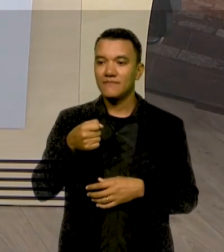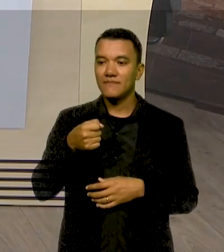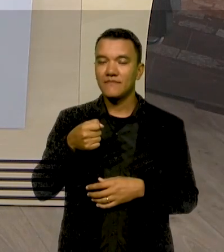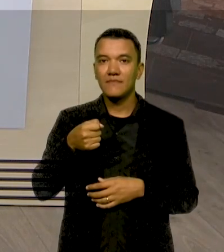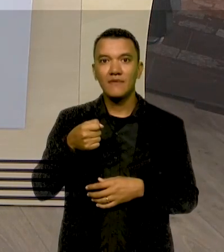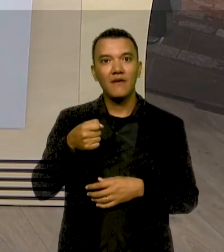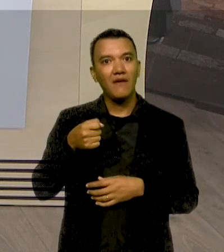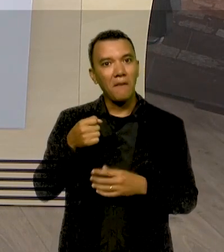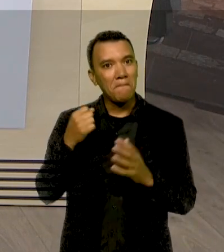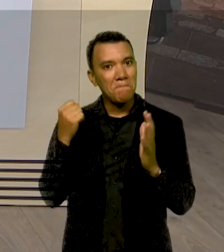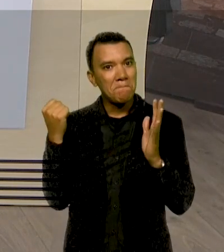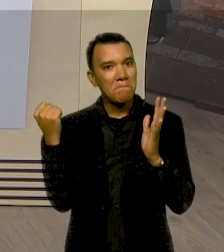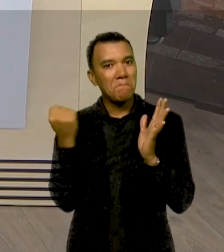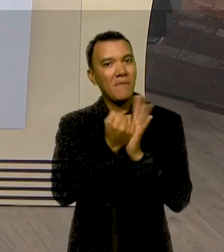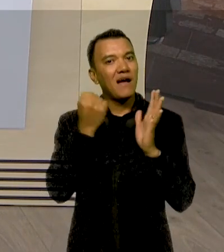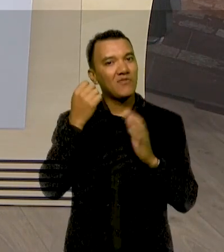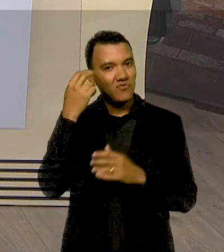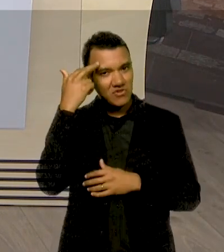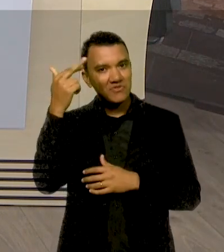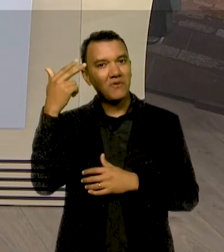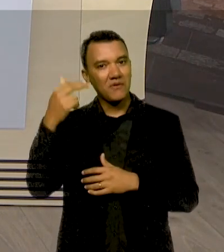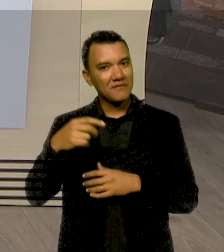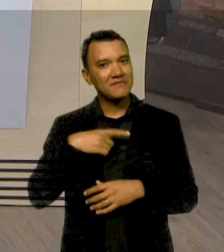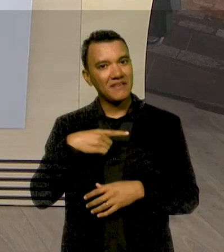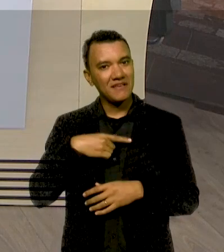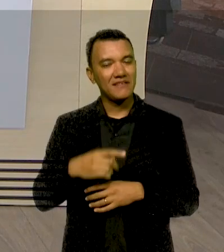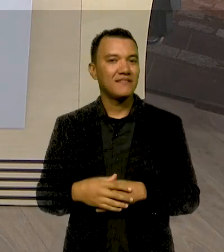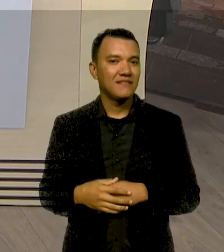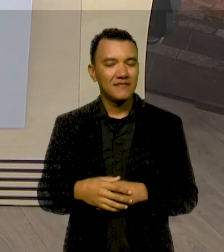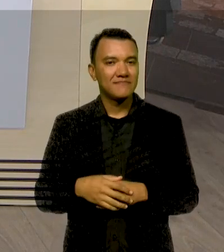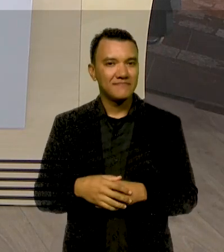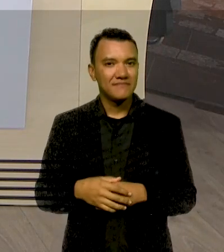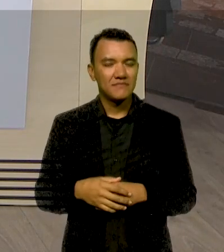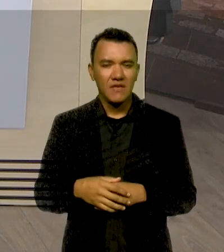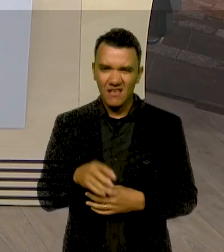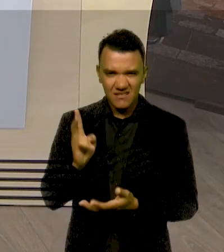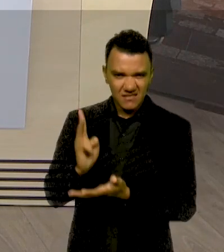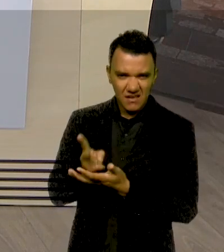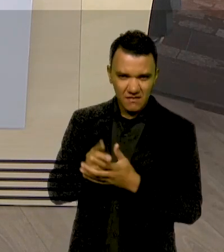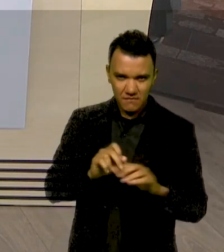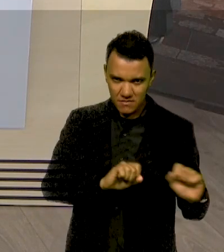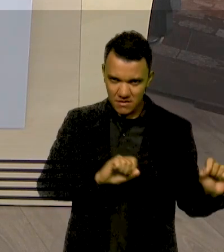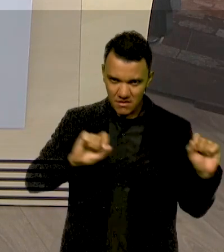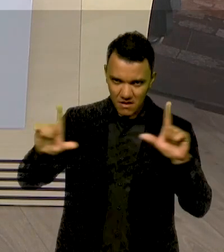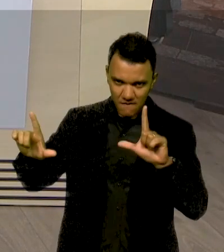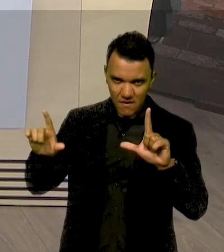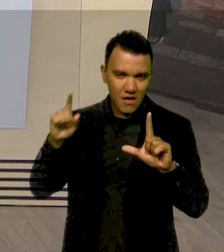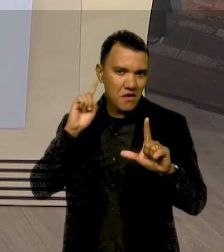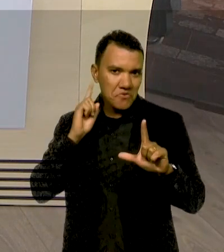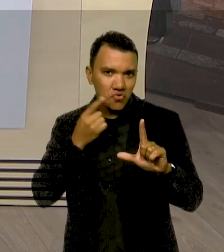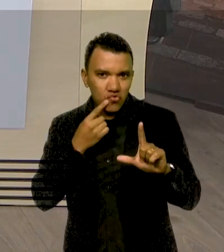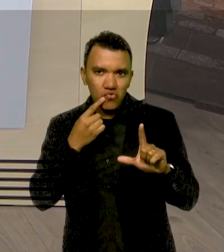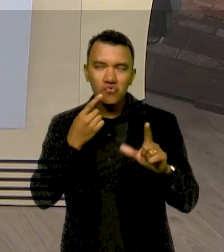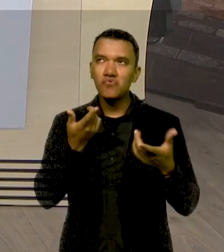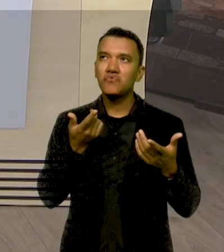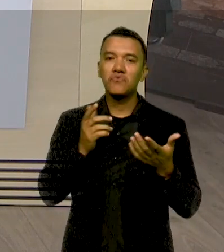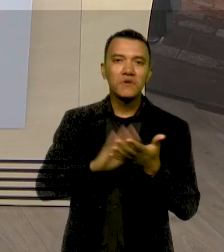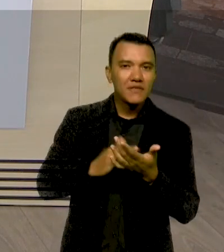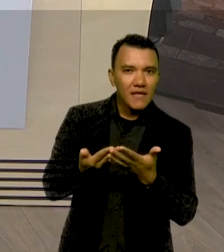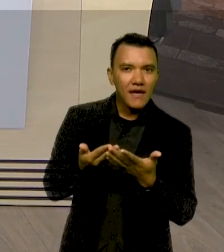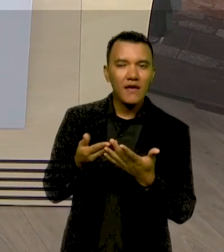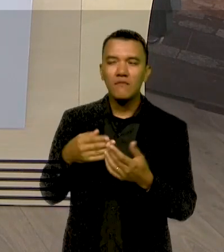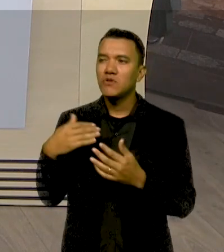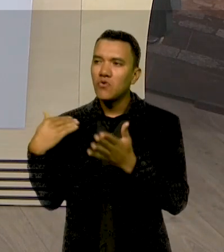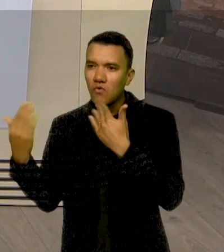histórica, porque não é sempre que você vê, principalmente na TV do nosso estado do Maranhão,